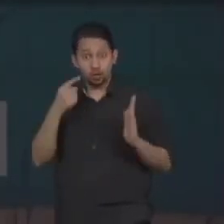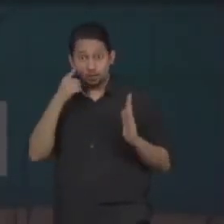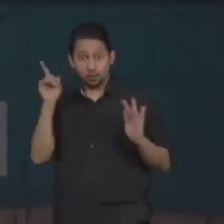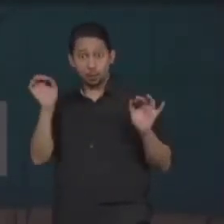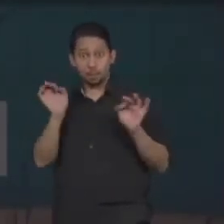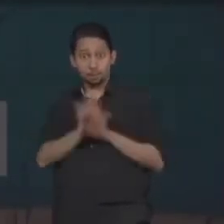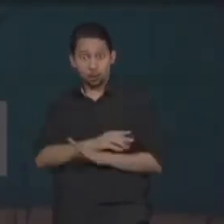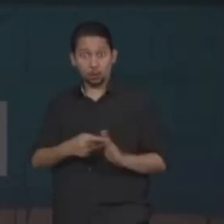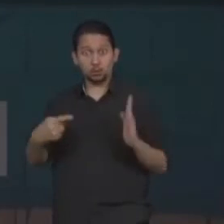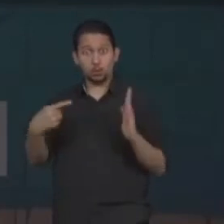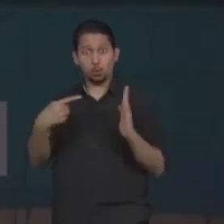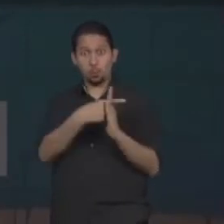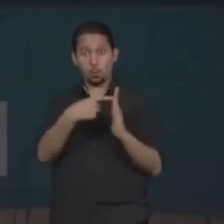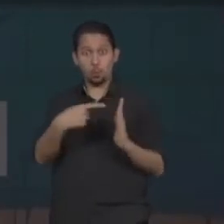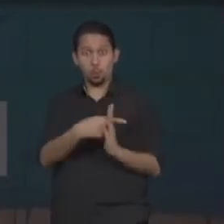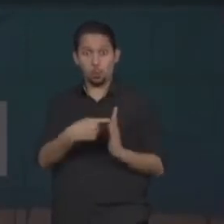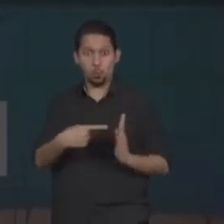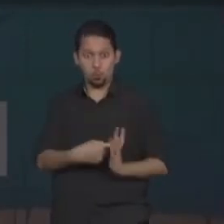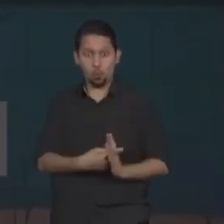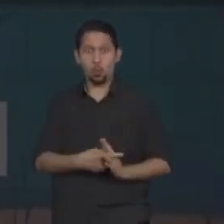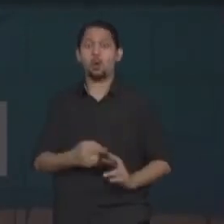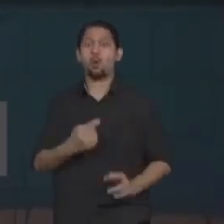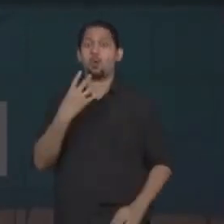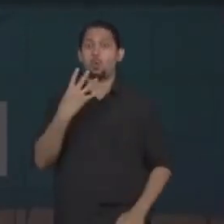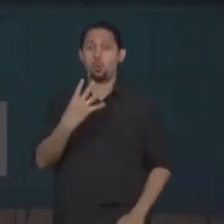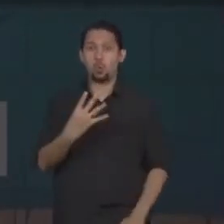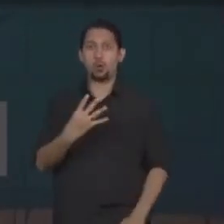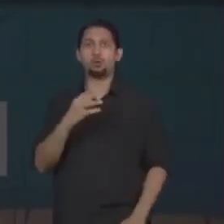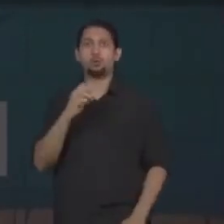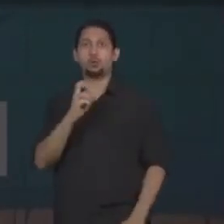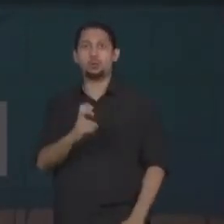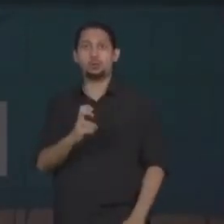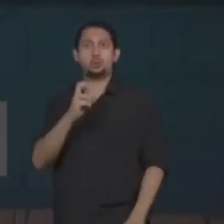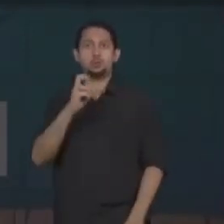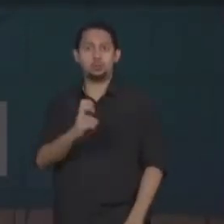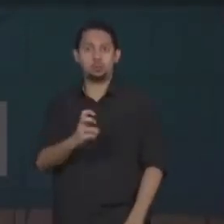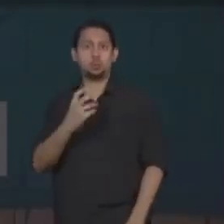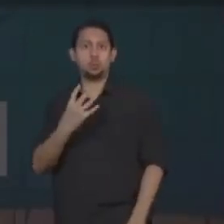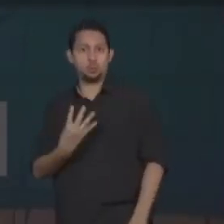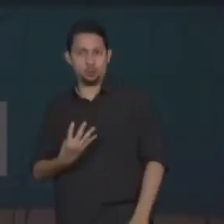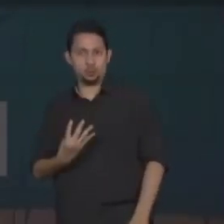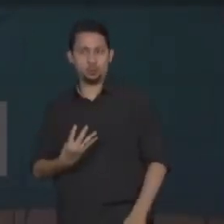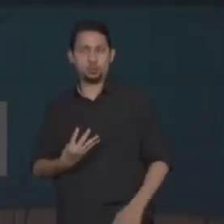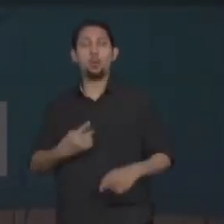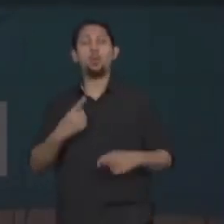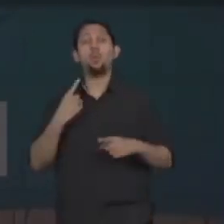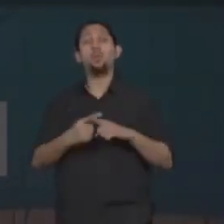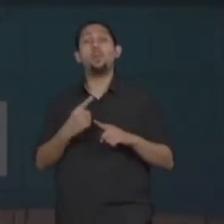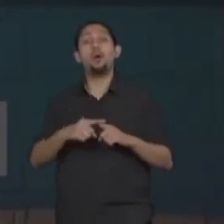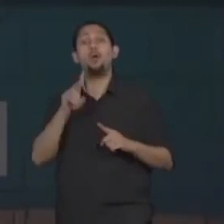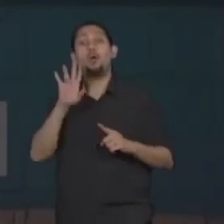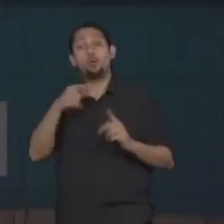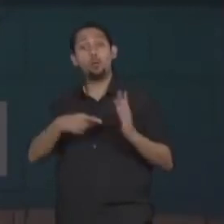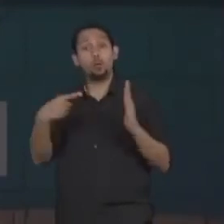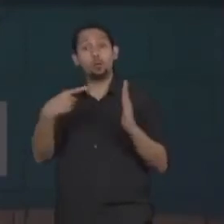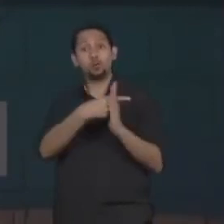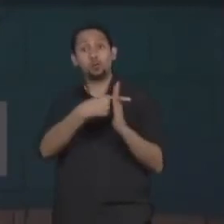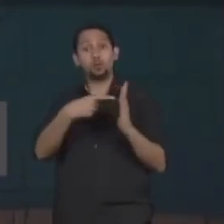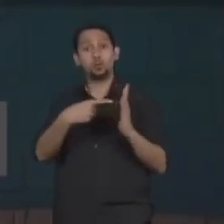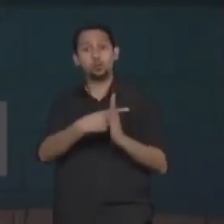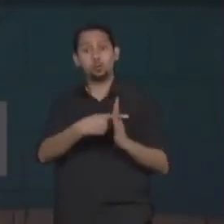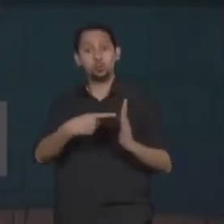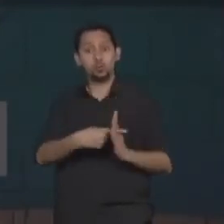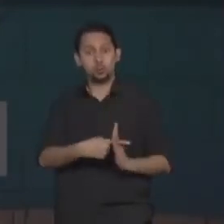com 4 centímetros, 5, 5 e mais 4. Por que essas marcações? Essas marcações eu vou furar. Como que eu furo